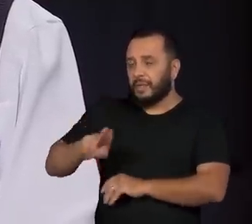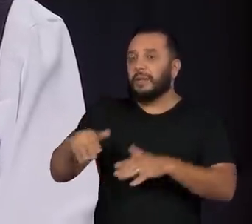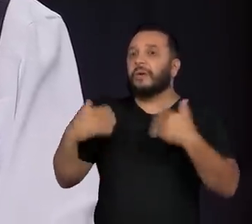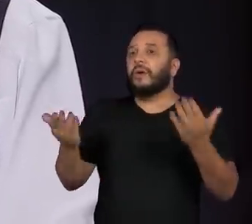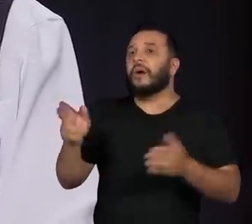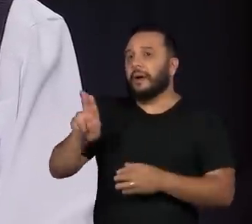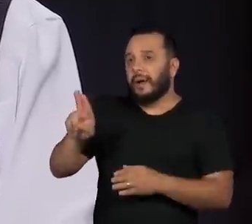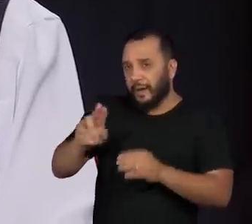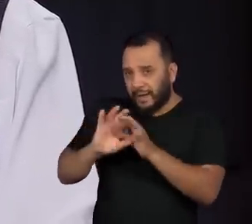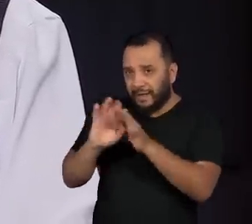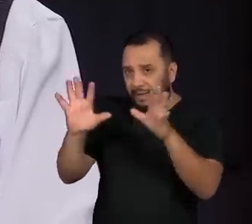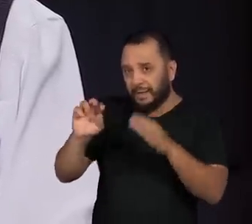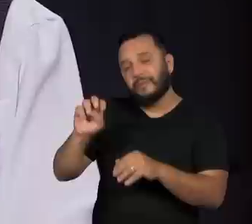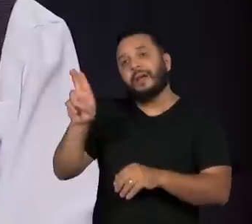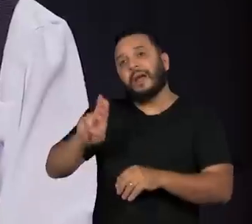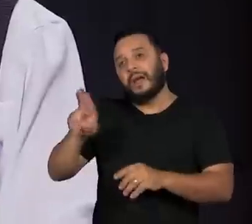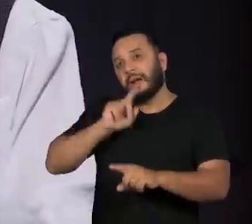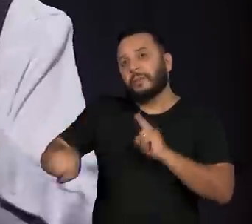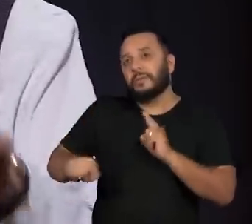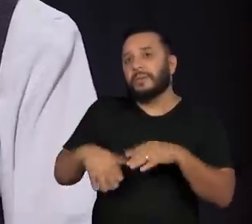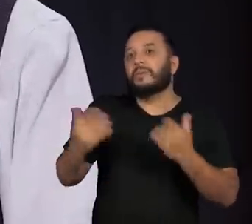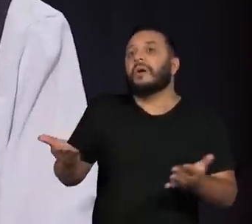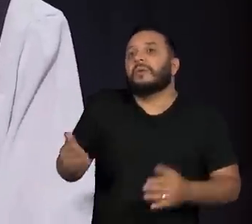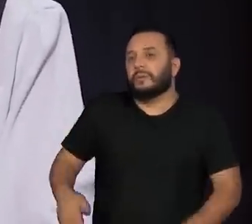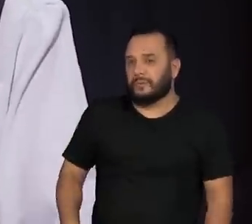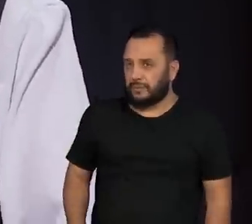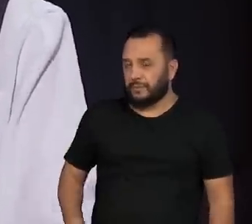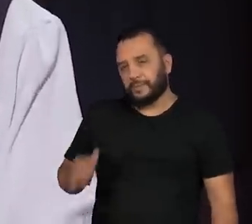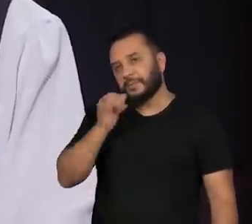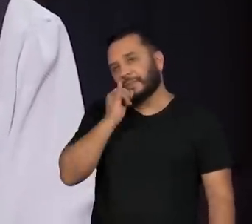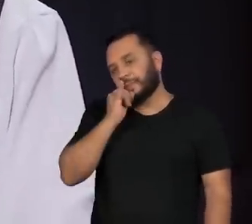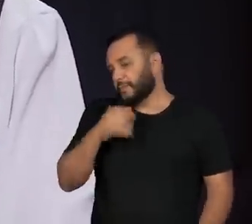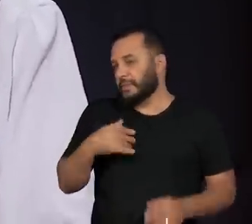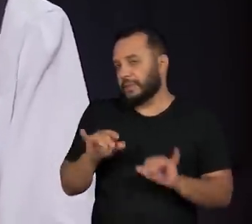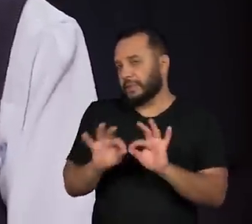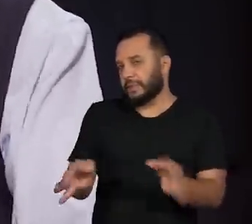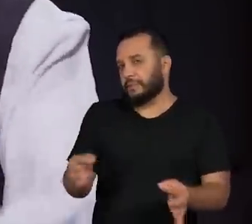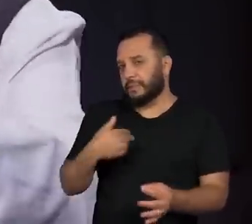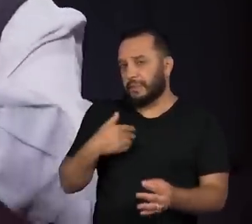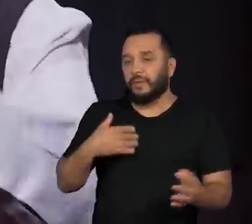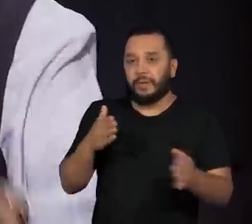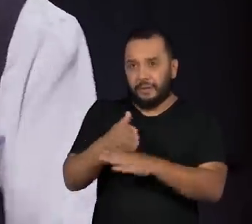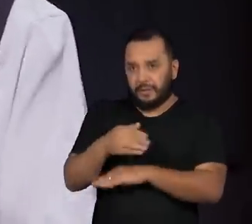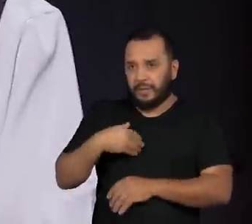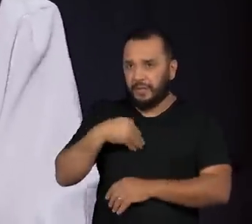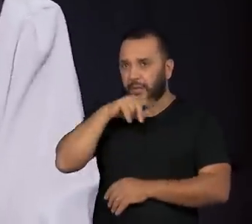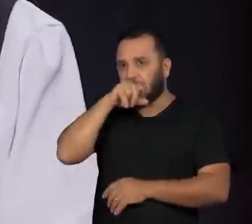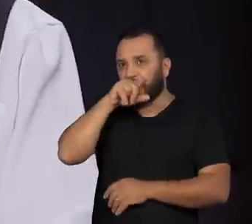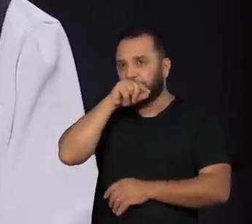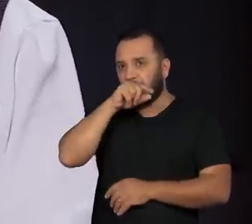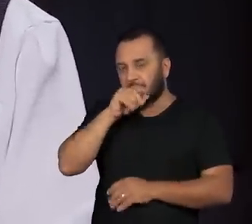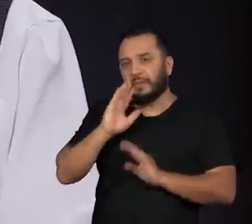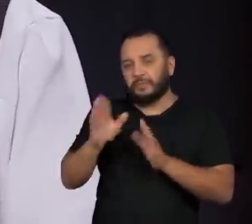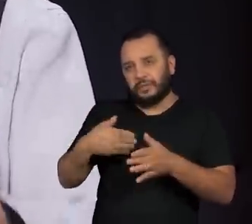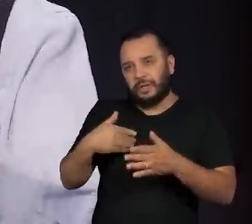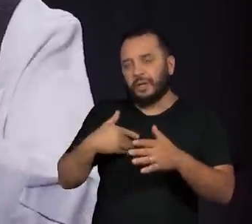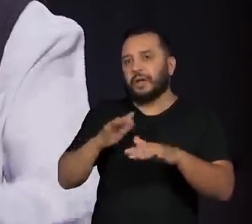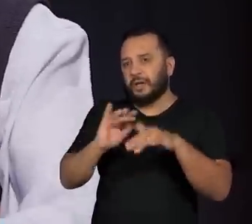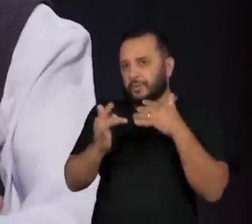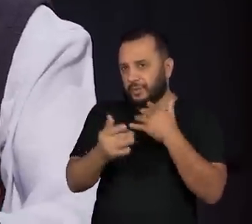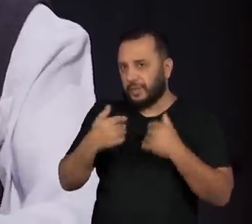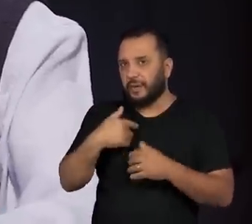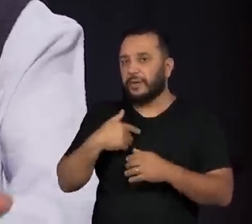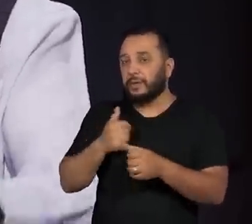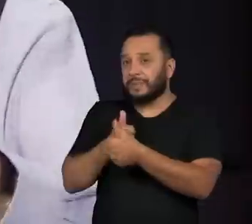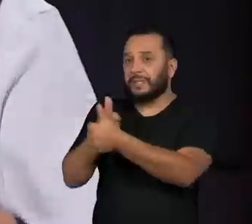são as regras que são permitidas e quais são as regras não permitidas vou dar um exemplo bobo qualquer quando eu entrei no Twitter uns tempos atrás eu seguia